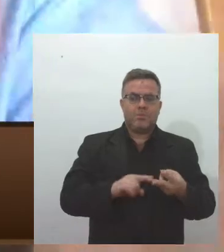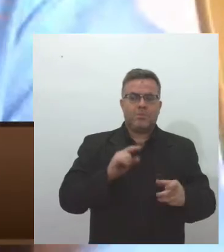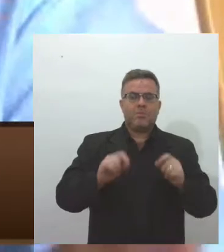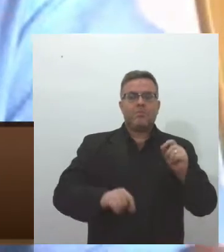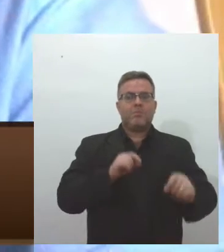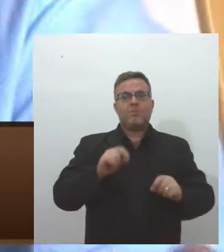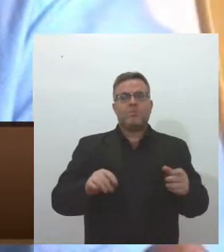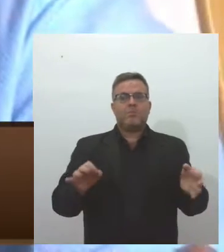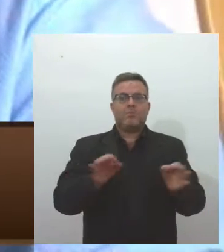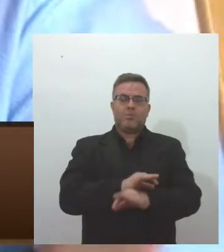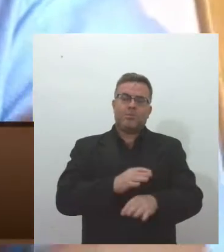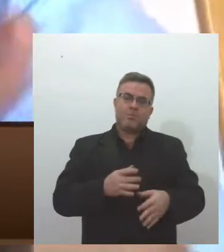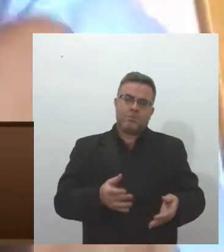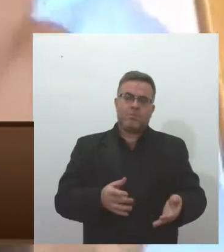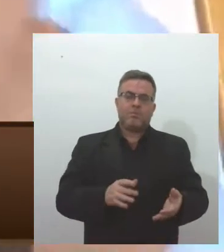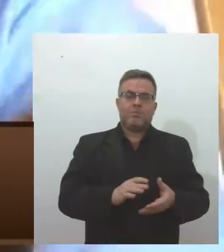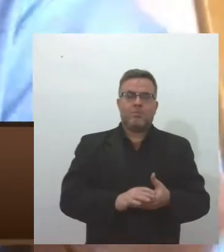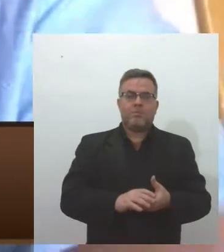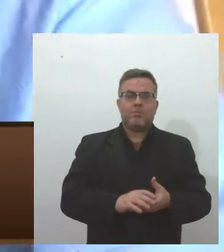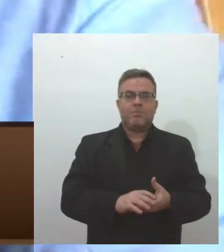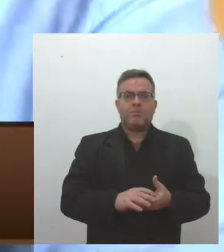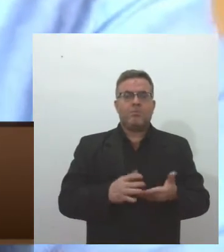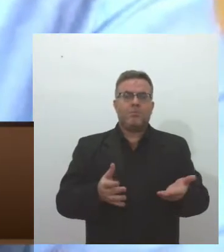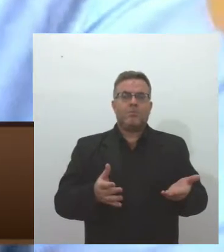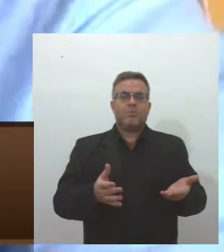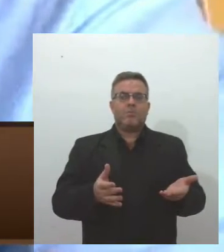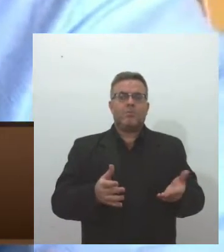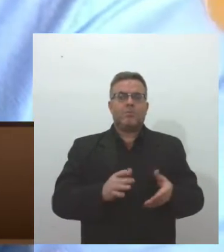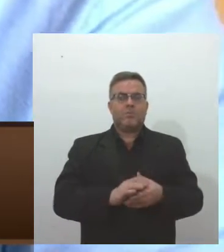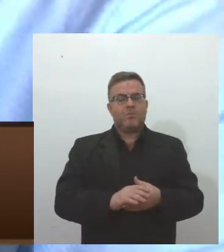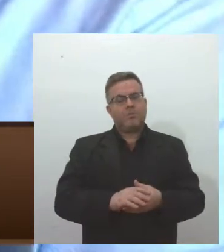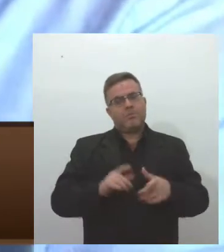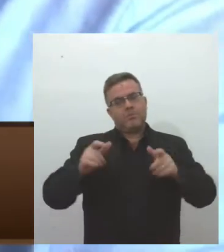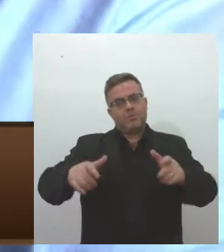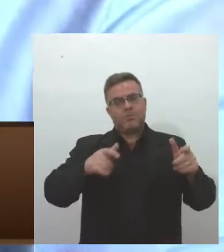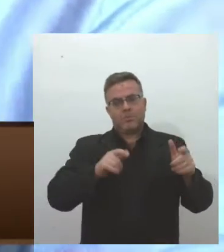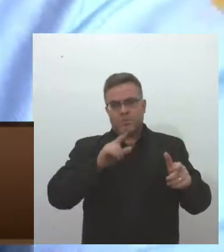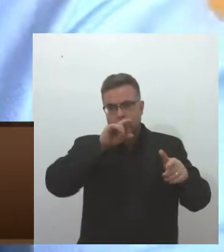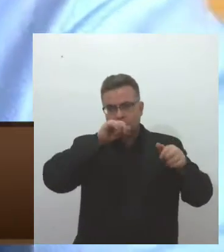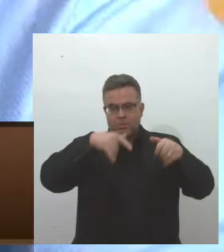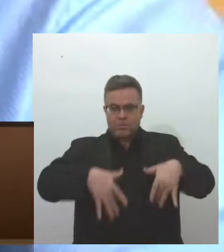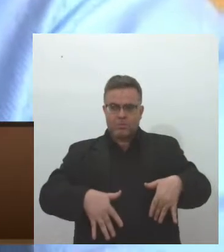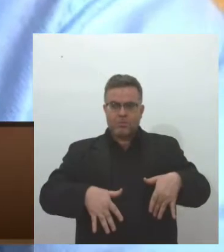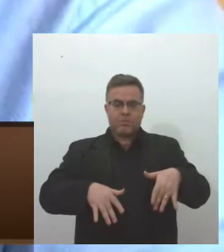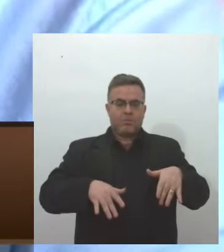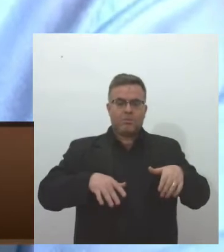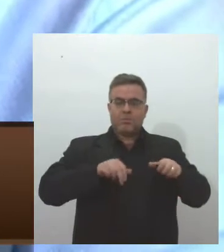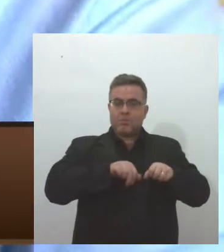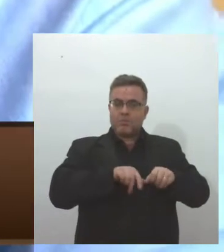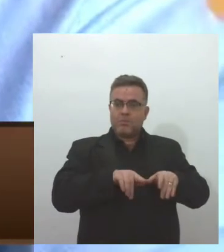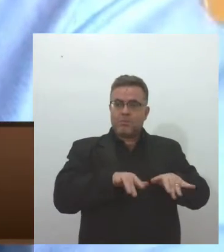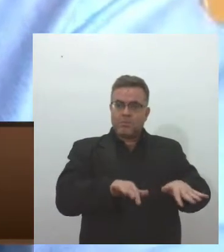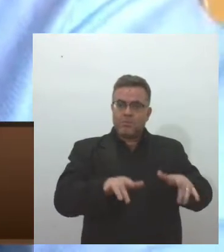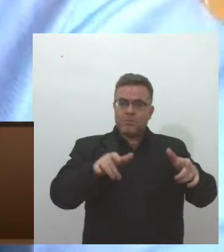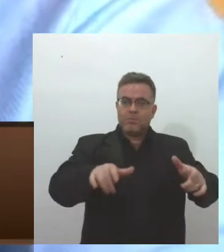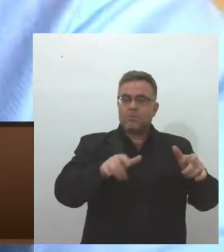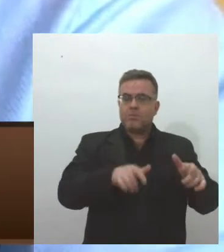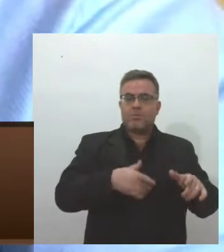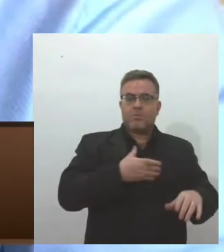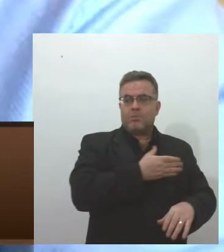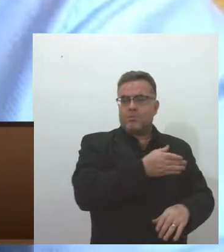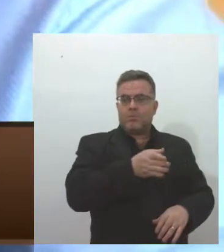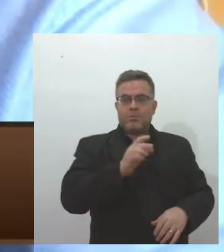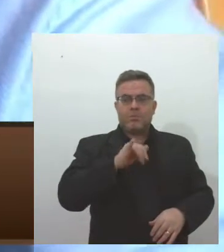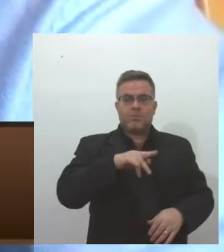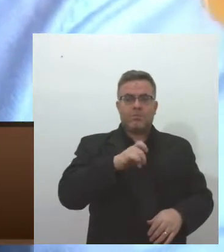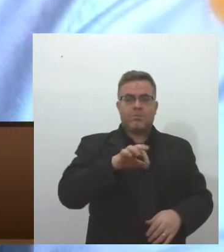Proa do Goré, da Ilha dos Namorados, os Quênios de Xingó, a Foz do Rio São Francisco, a Rota do Imperador,